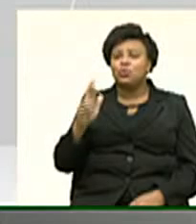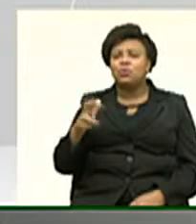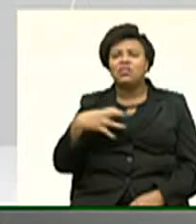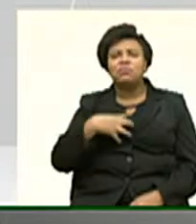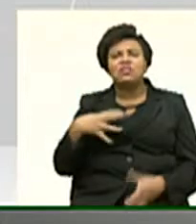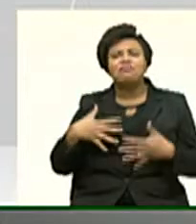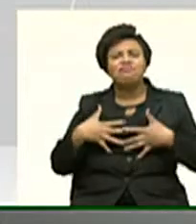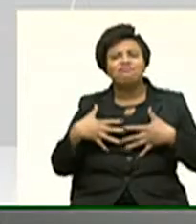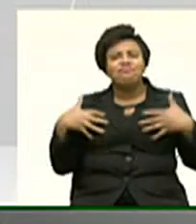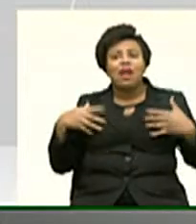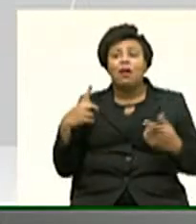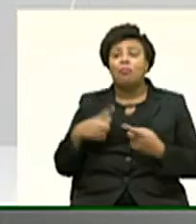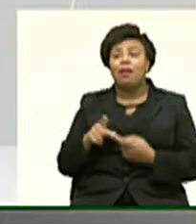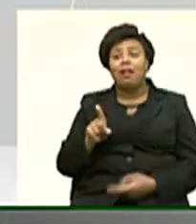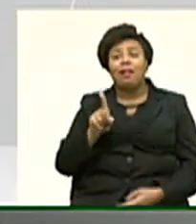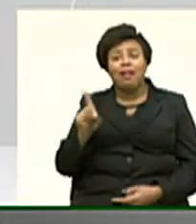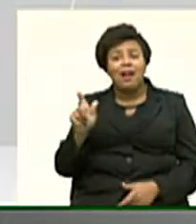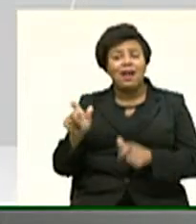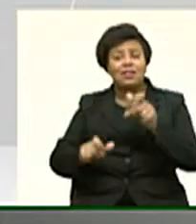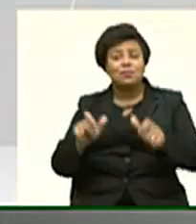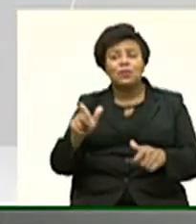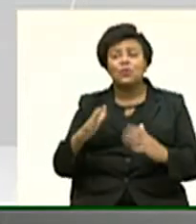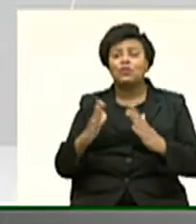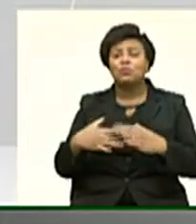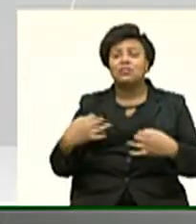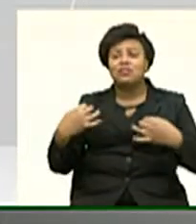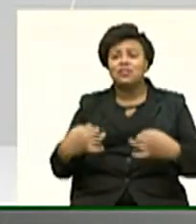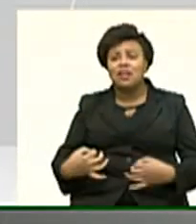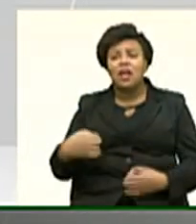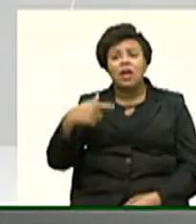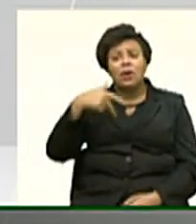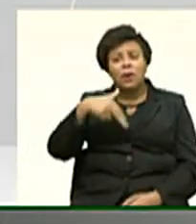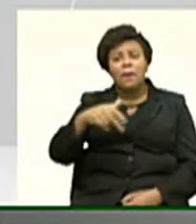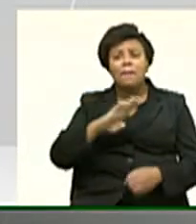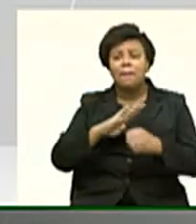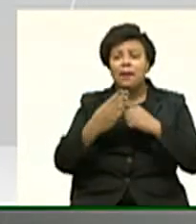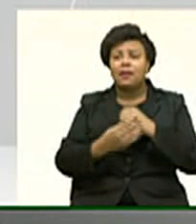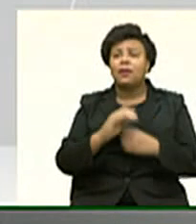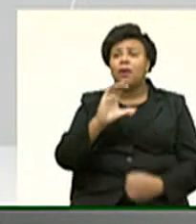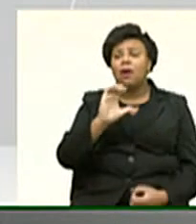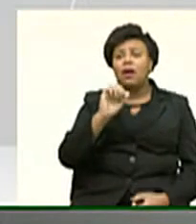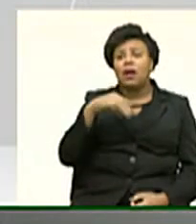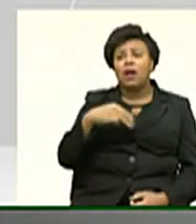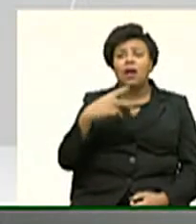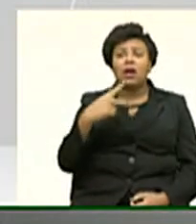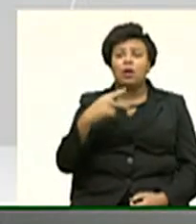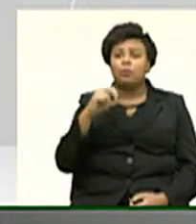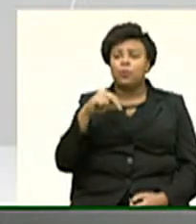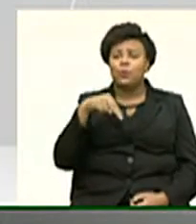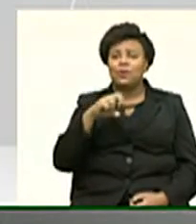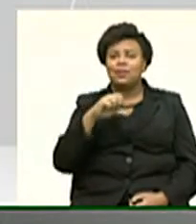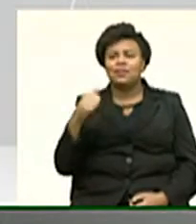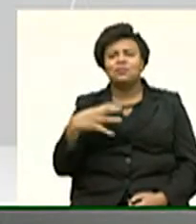feliz, porque lá as pessoas estão morando dignamente. Quando eu caminho no bairro Camponesa, eu me sinto muito feliz. E quando eu